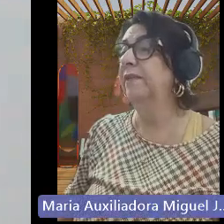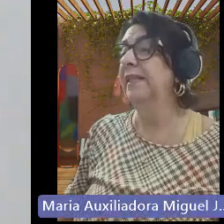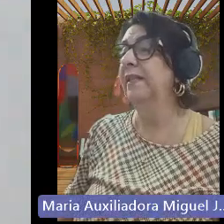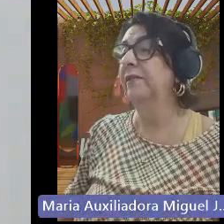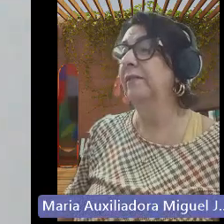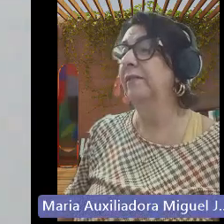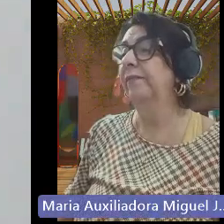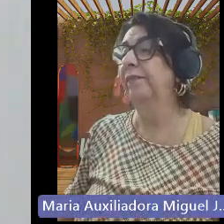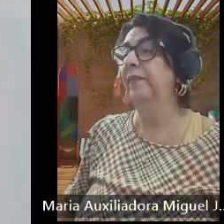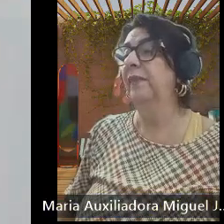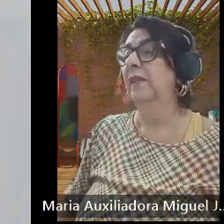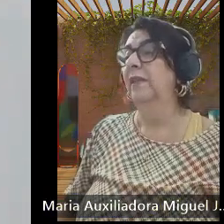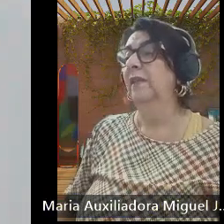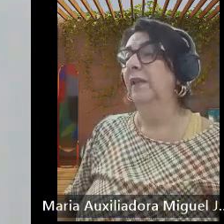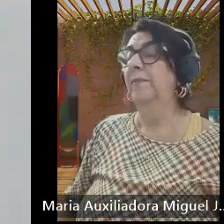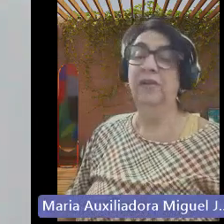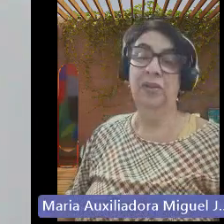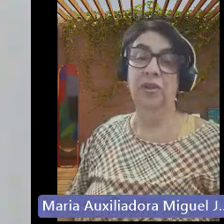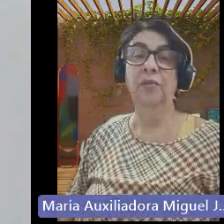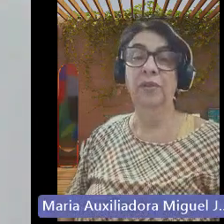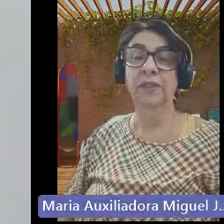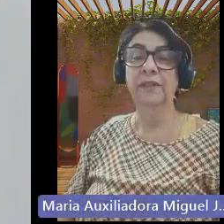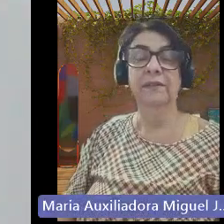Parei a gravação a partir de agora.